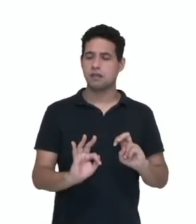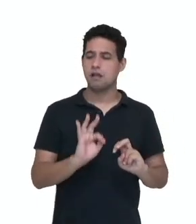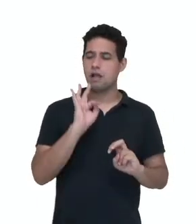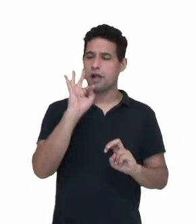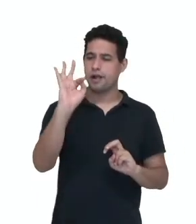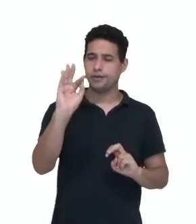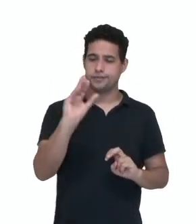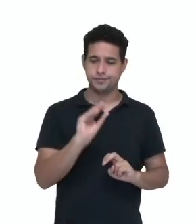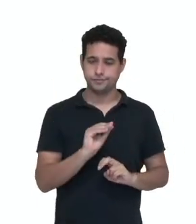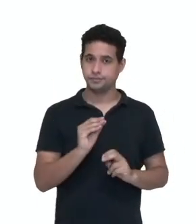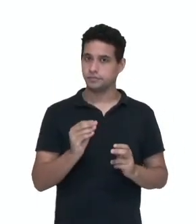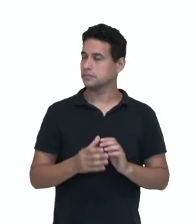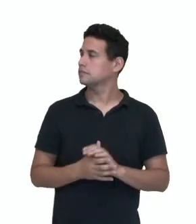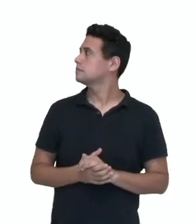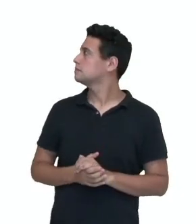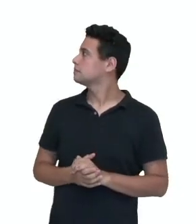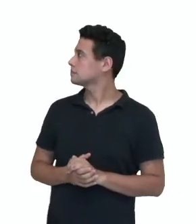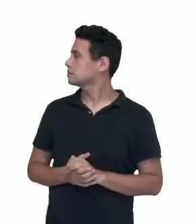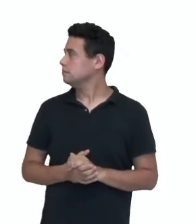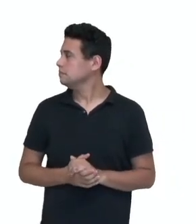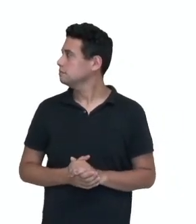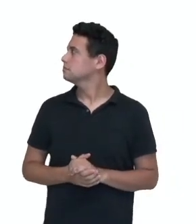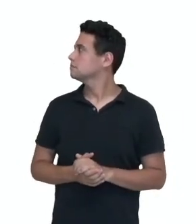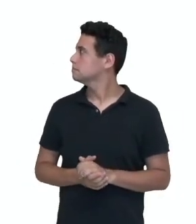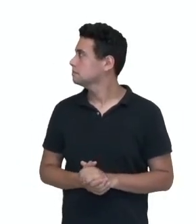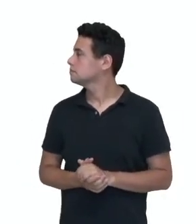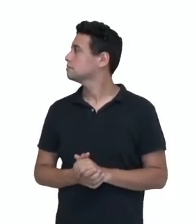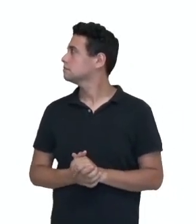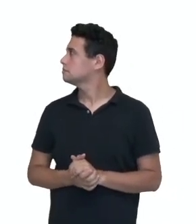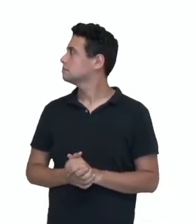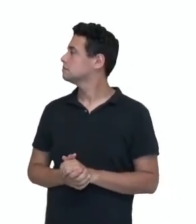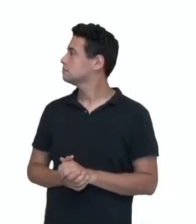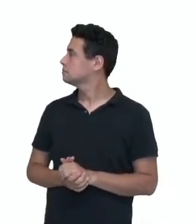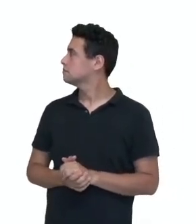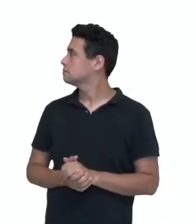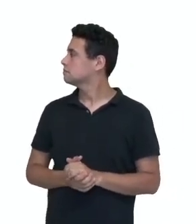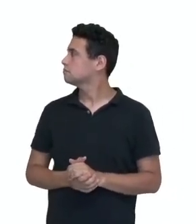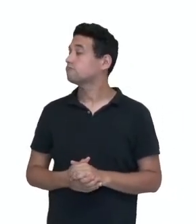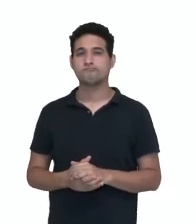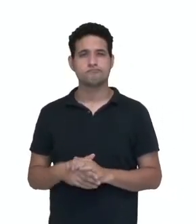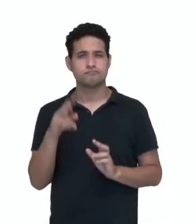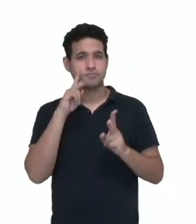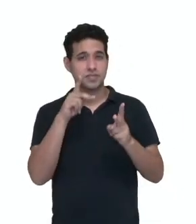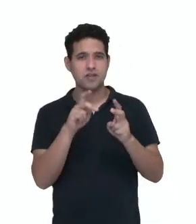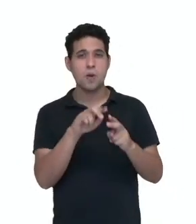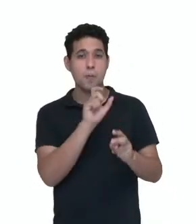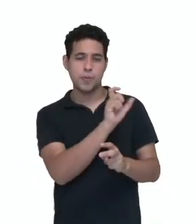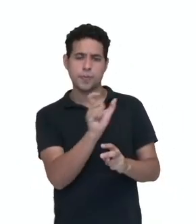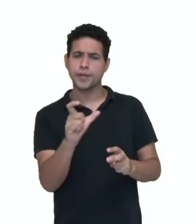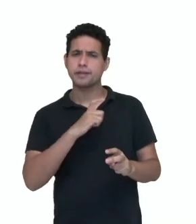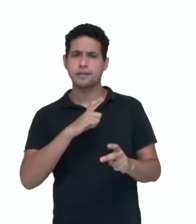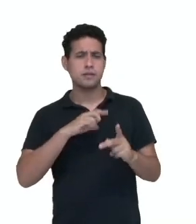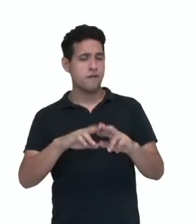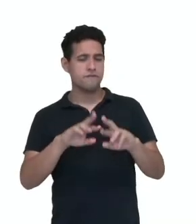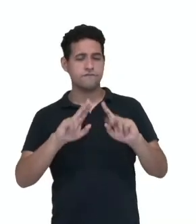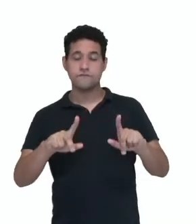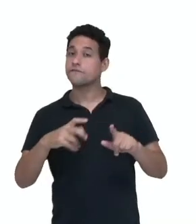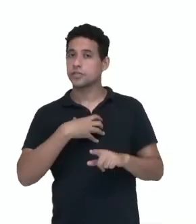anochecer. Pretérito perfecto compuesto, ha anochecido, pretérito indefinido,